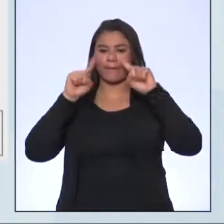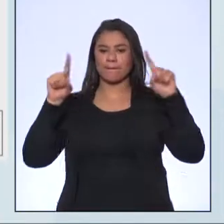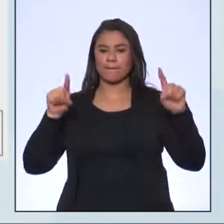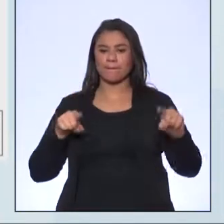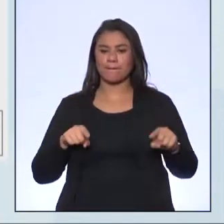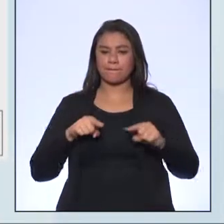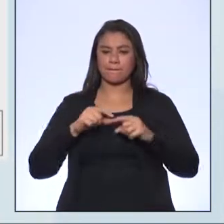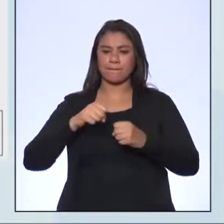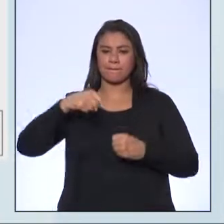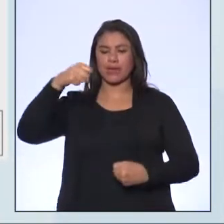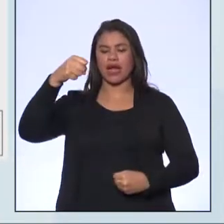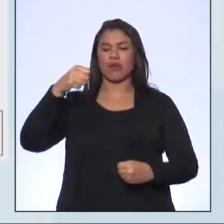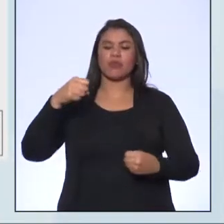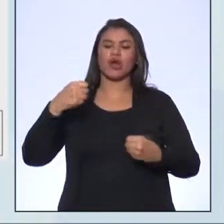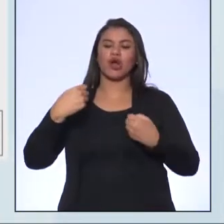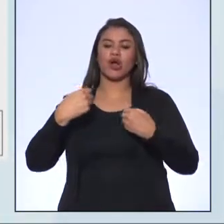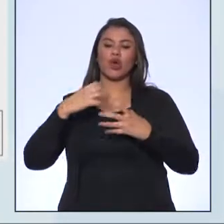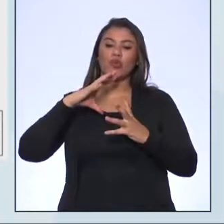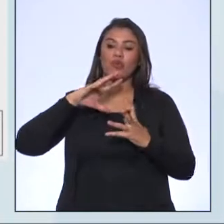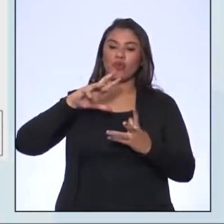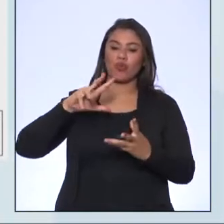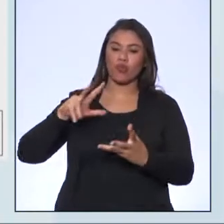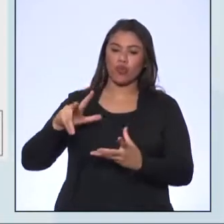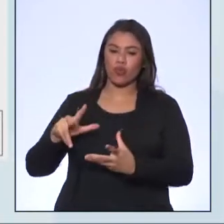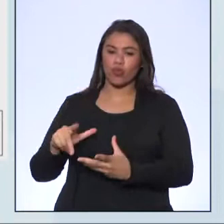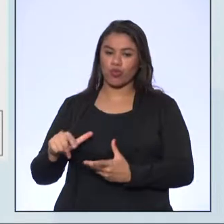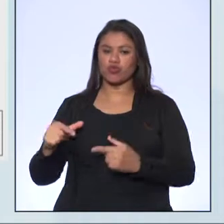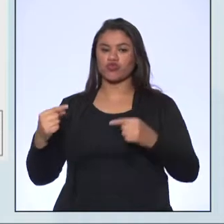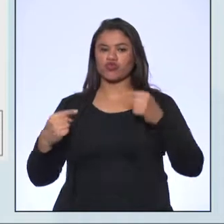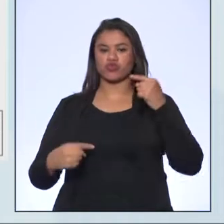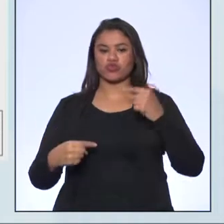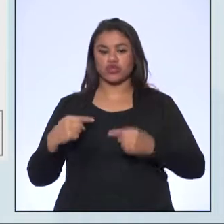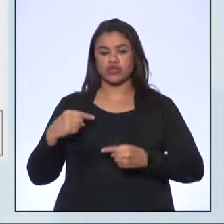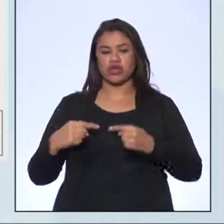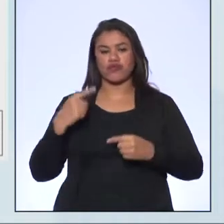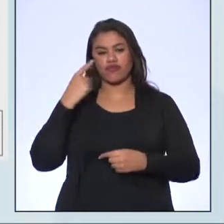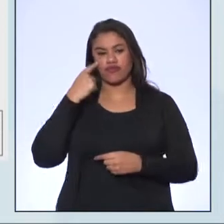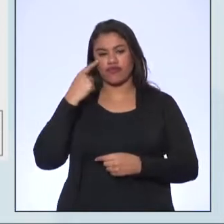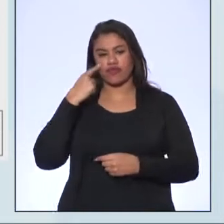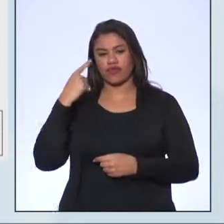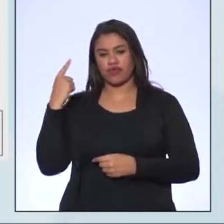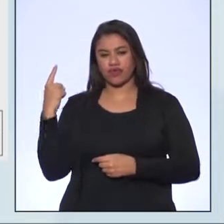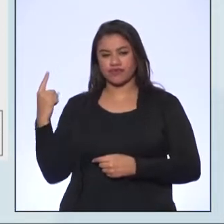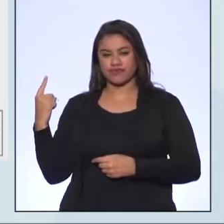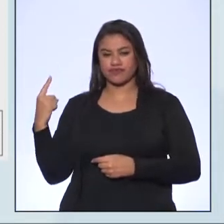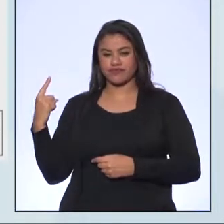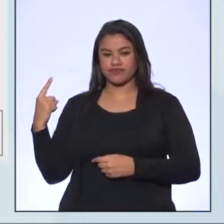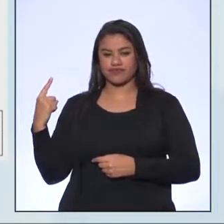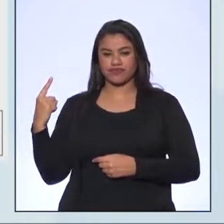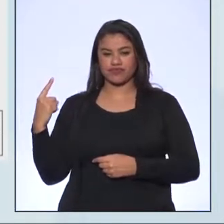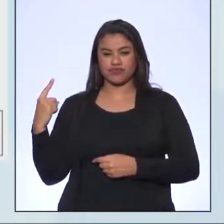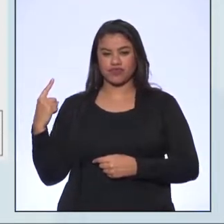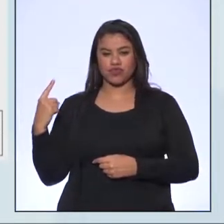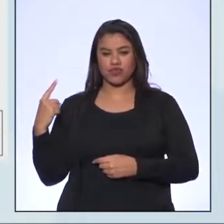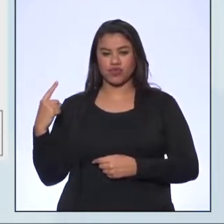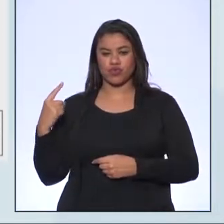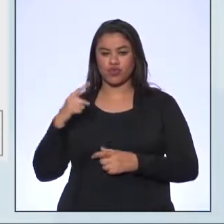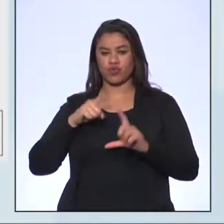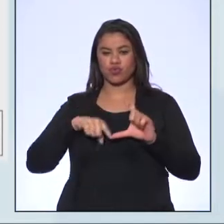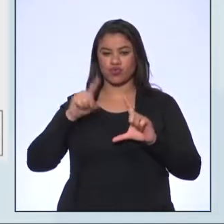localizar, né, uma representação cartográfica no plano da superfície terrestre, em escala reduzida,